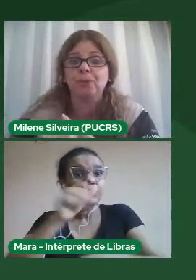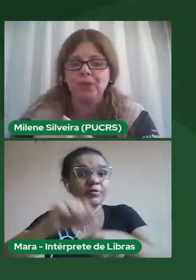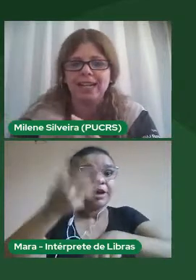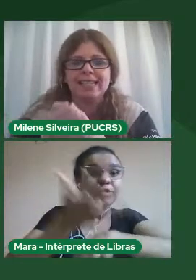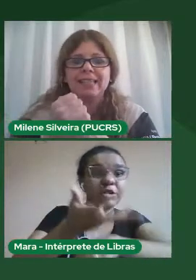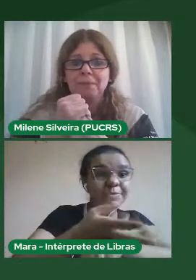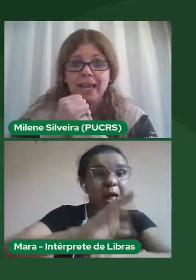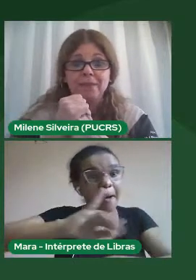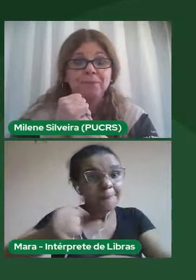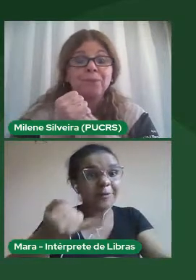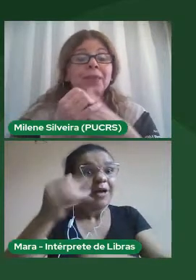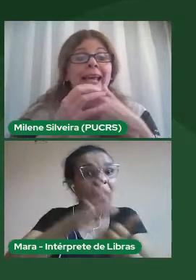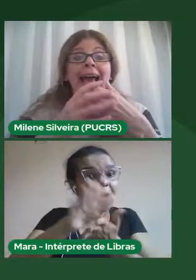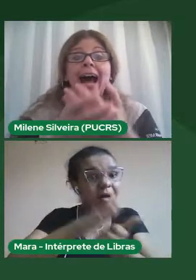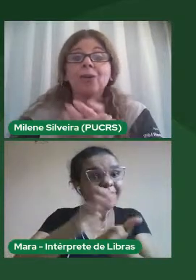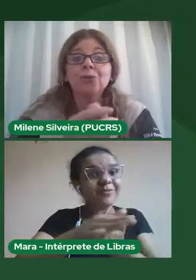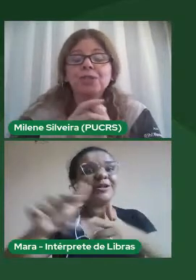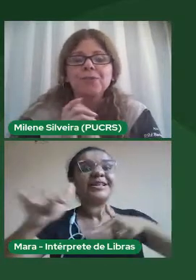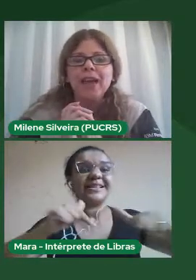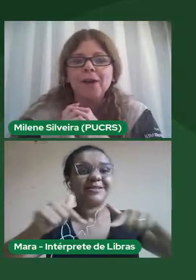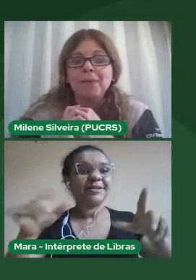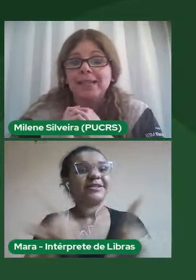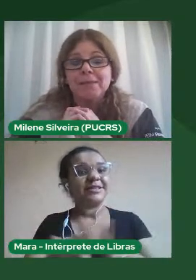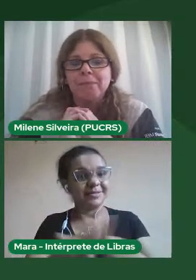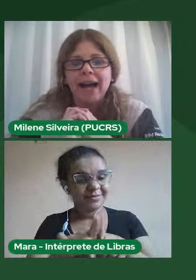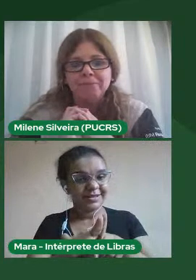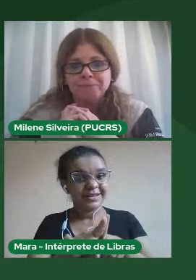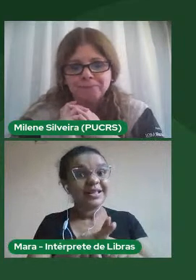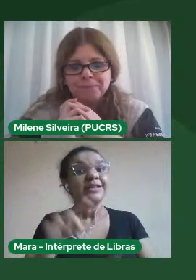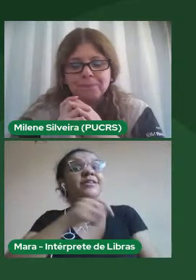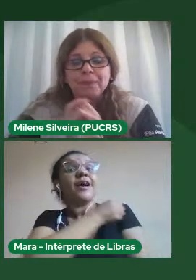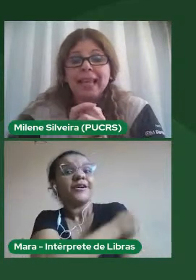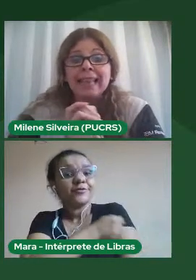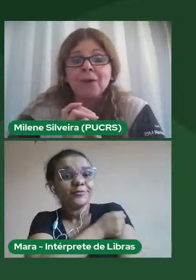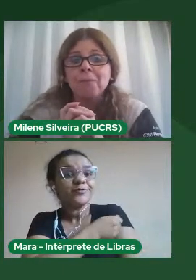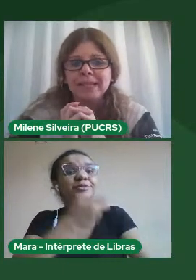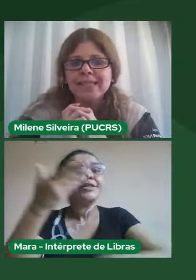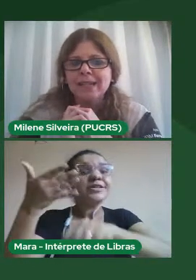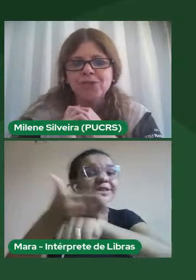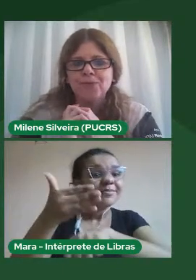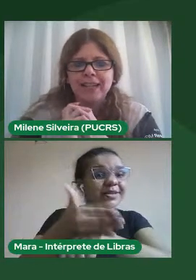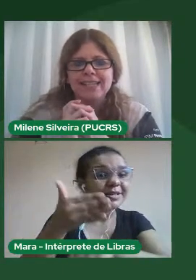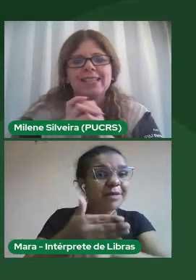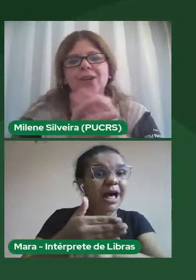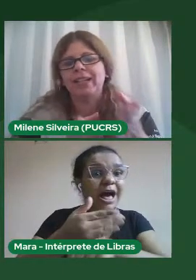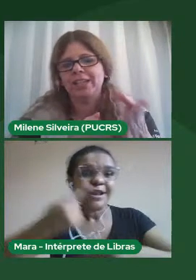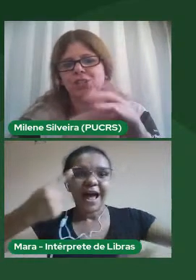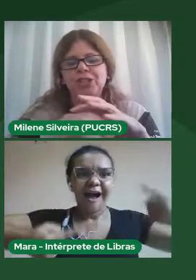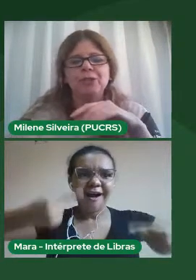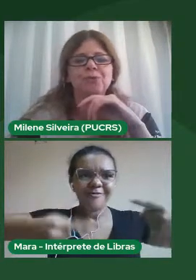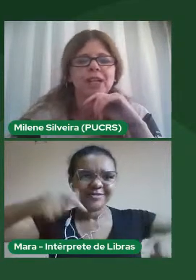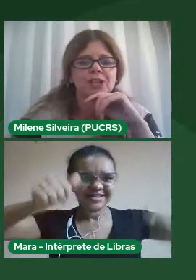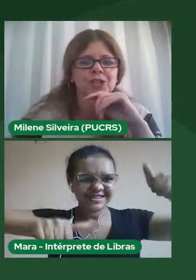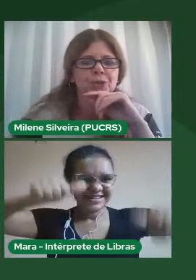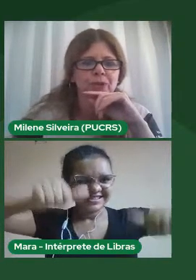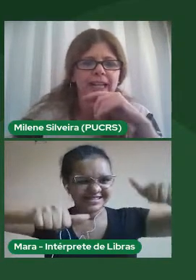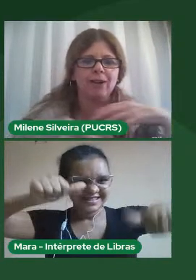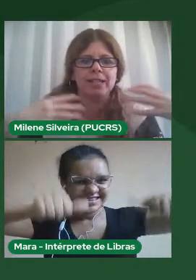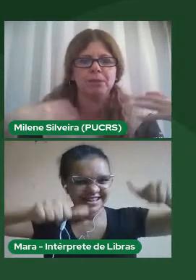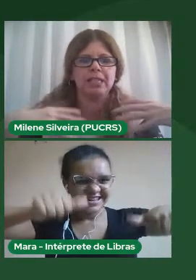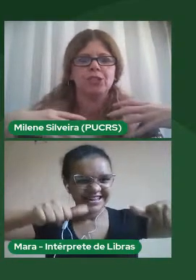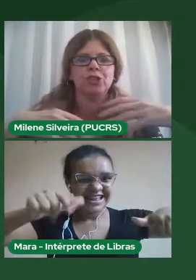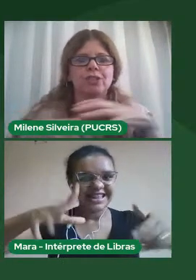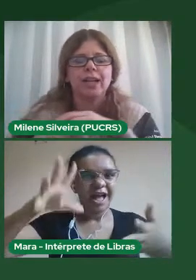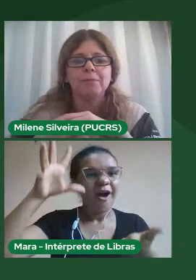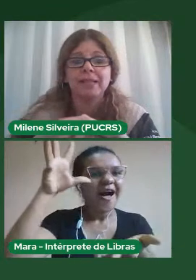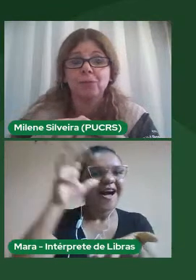publicados e foram para o IHC também. Alunos que vieram participar da competição de avaliação, ali a gente tem um registro legal,